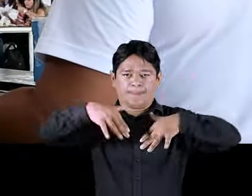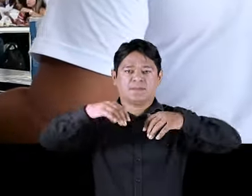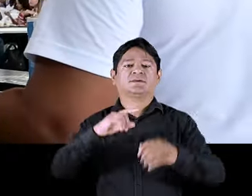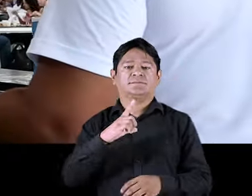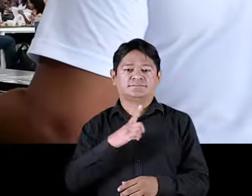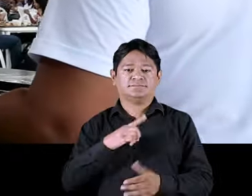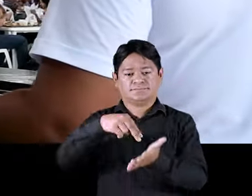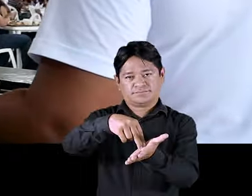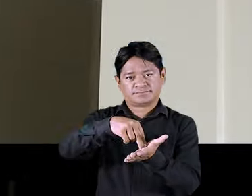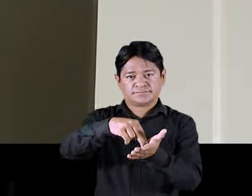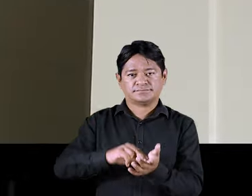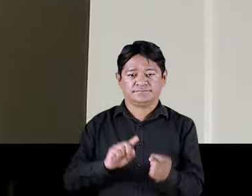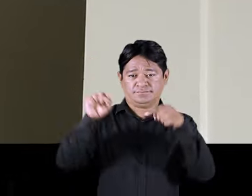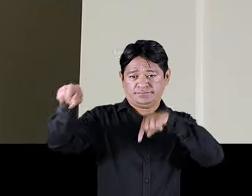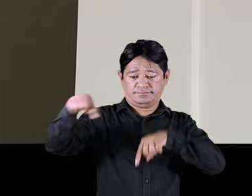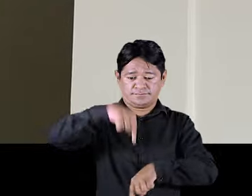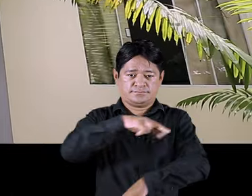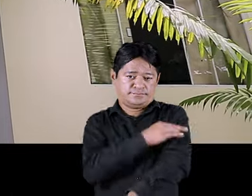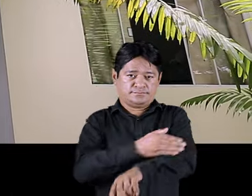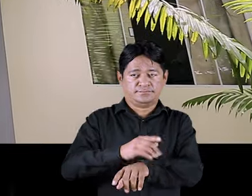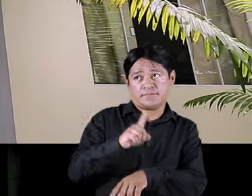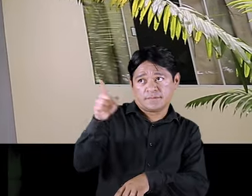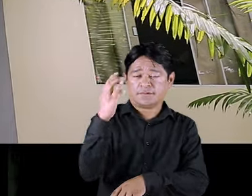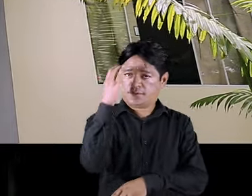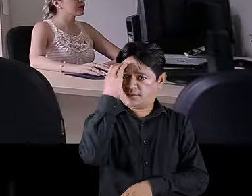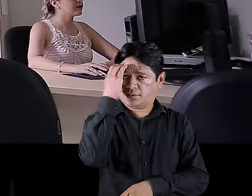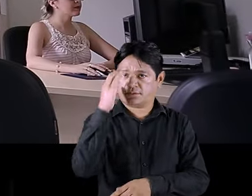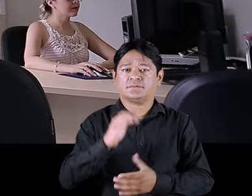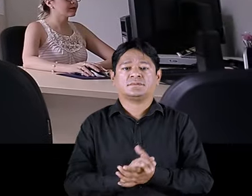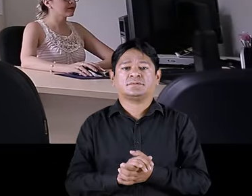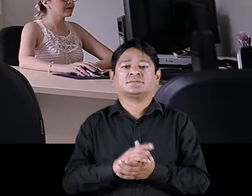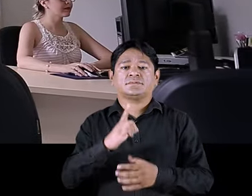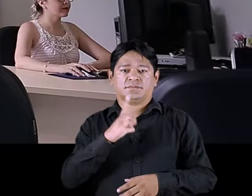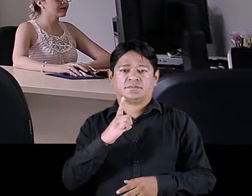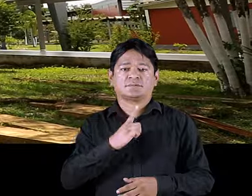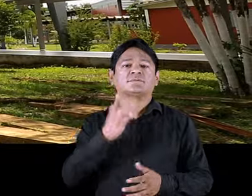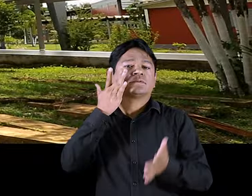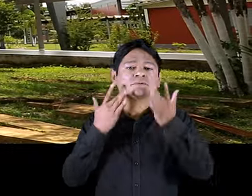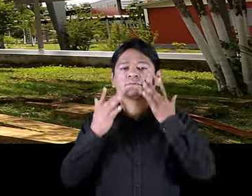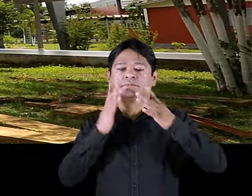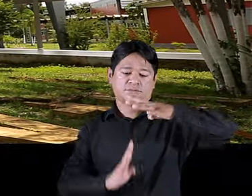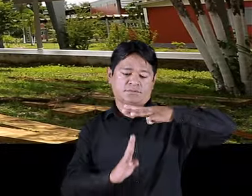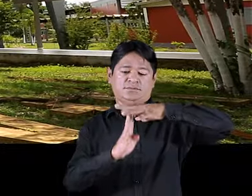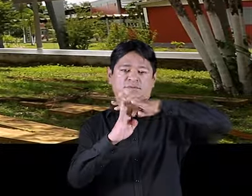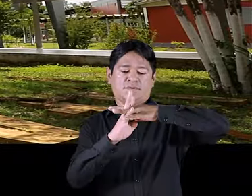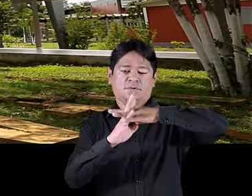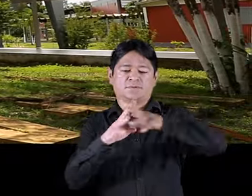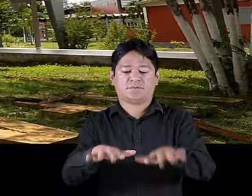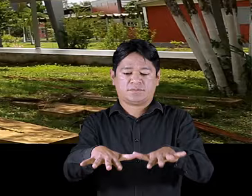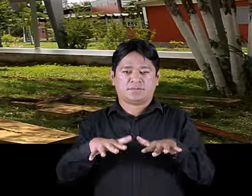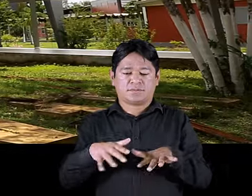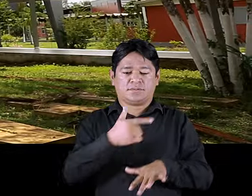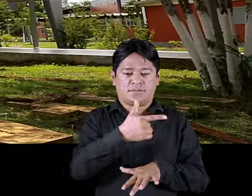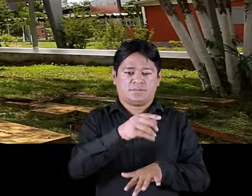comunidade universitária. Núcleos de apoio à inclusão, em Rio Branco e Cruzeiro do Sul. Anfiteatro Garibaldi Brasil,